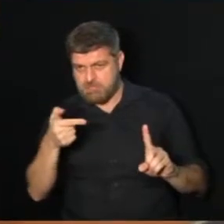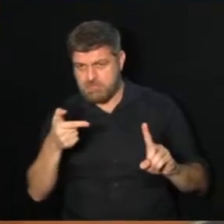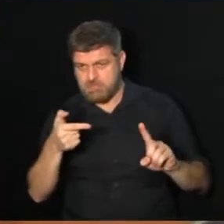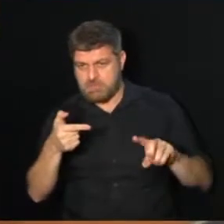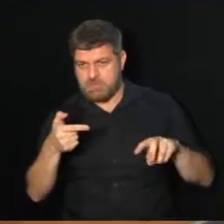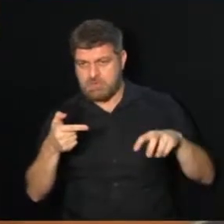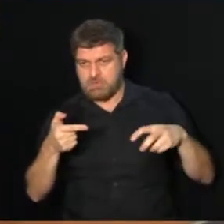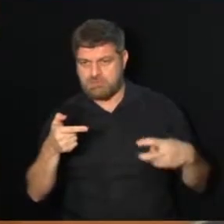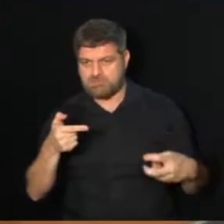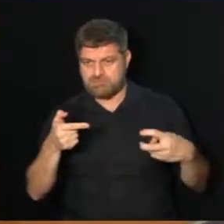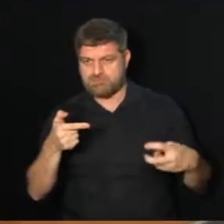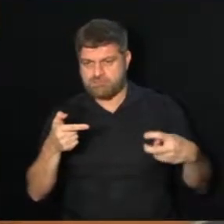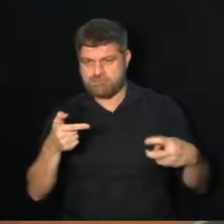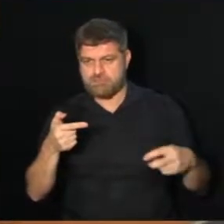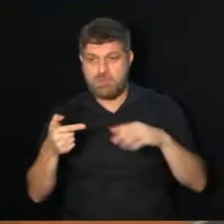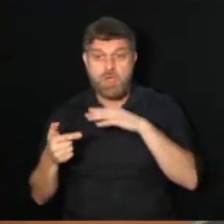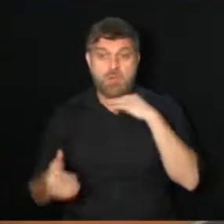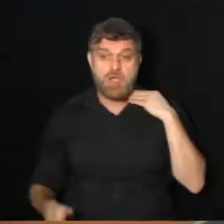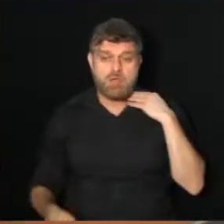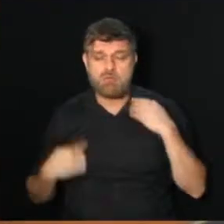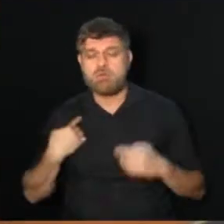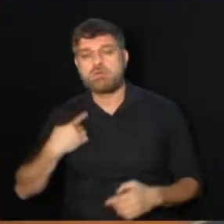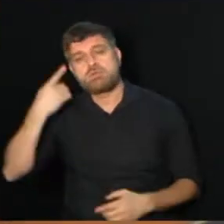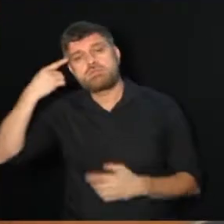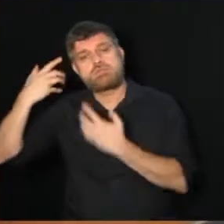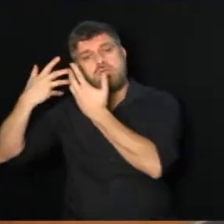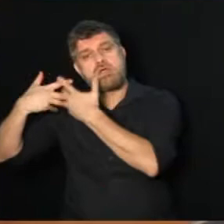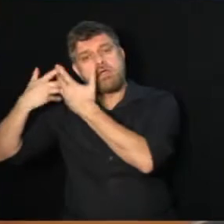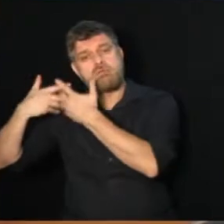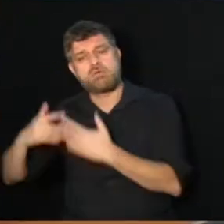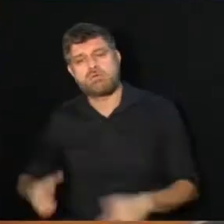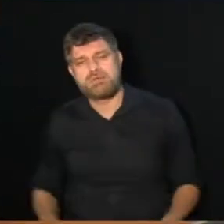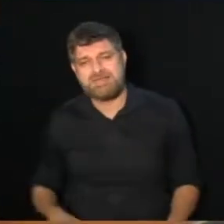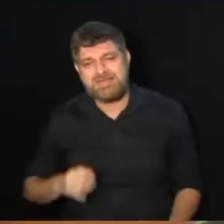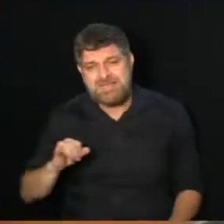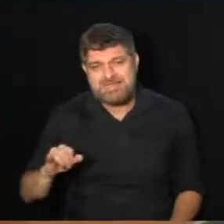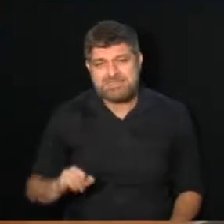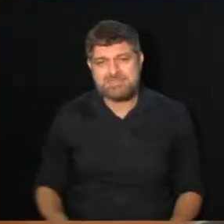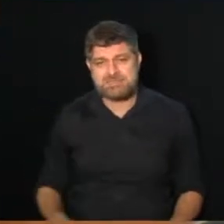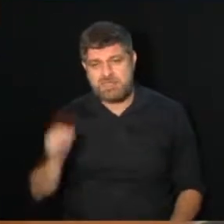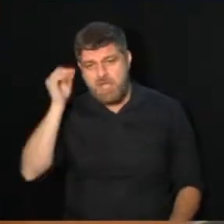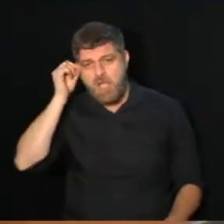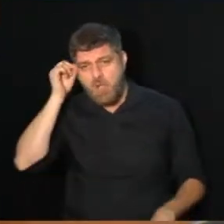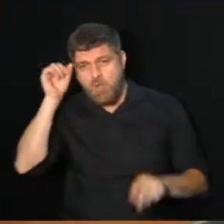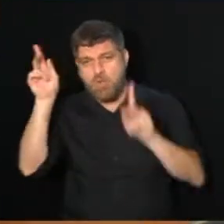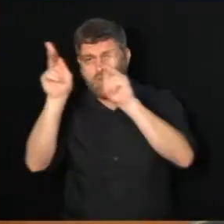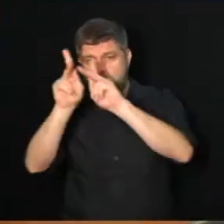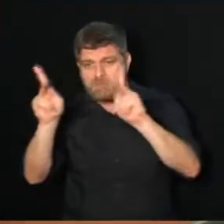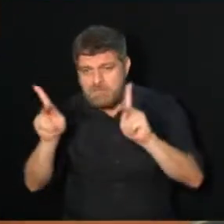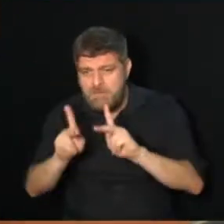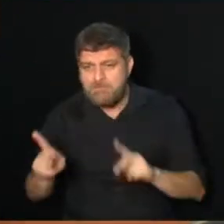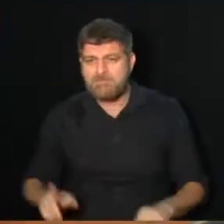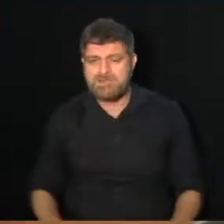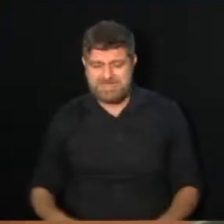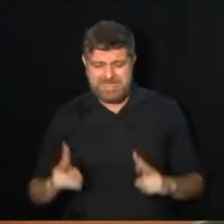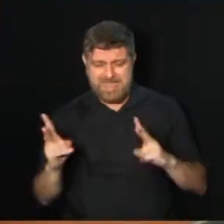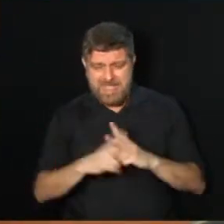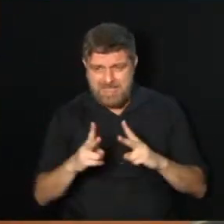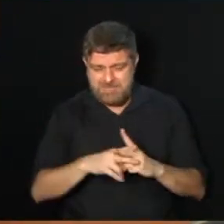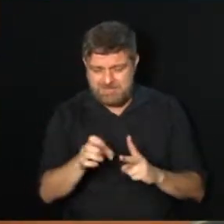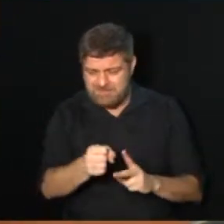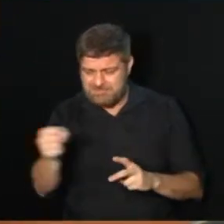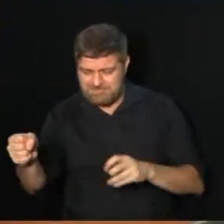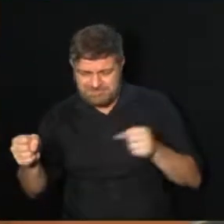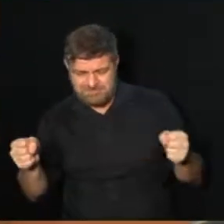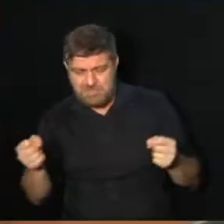E isso leva a gente a refletir que, por exemplo, talvez se a cultura de paz, se a forma de resolução de conflitos